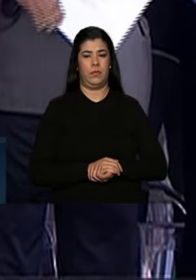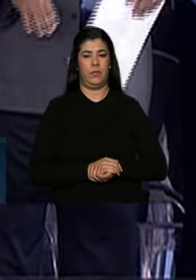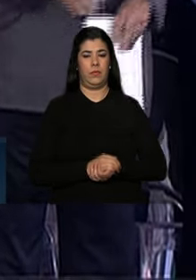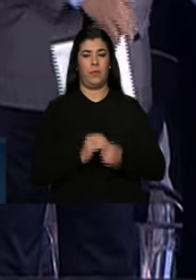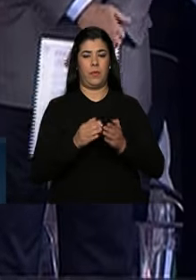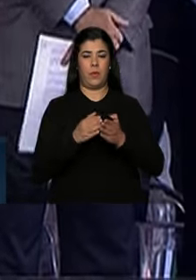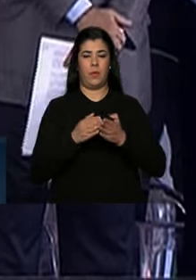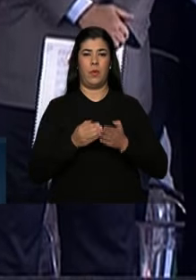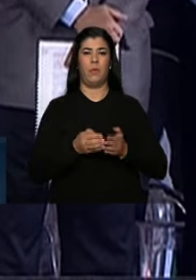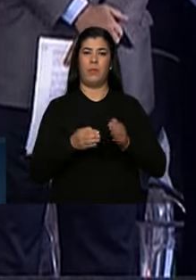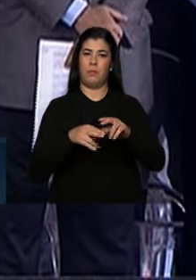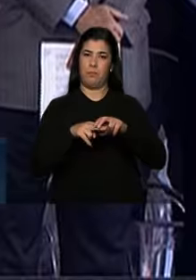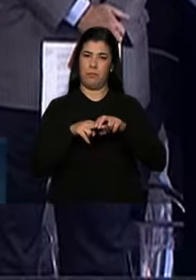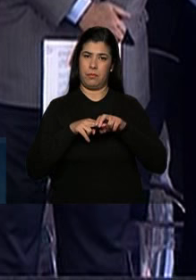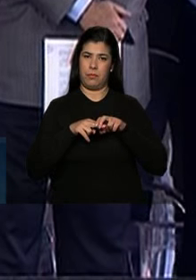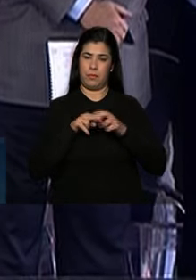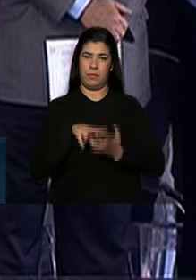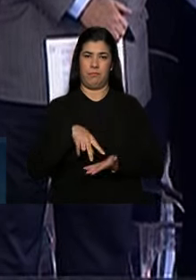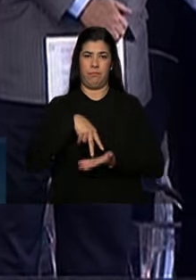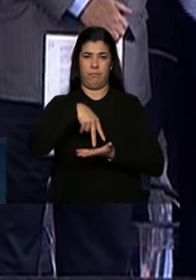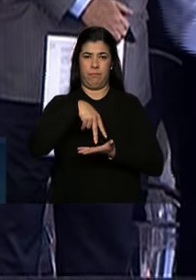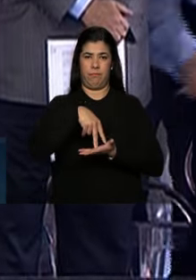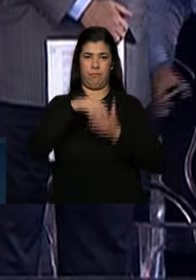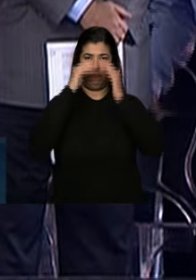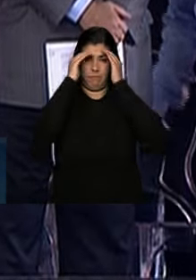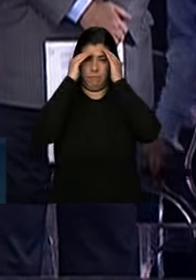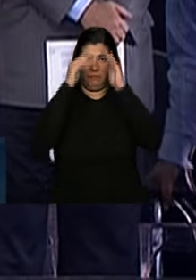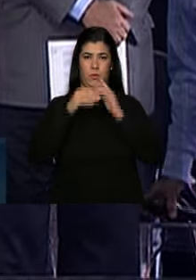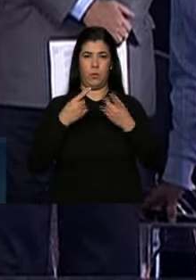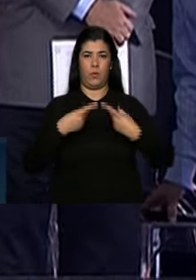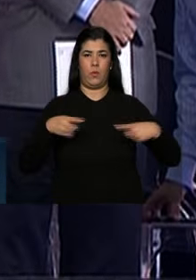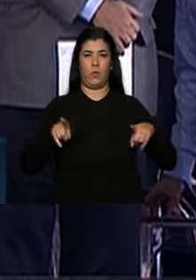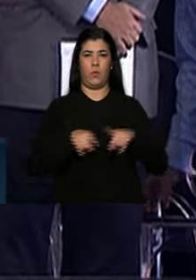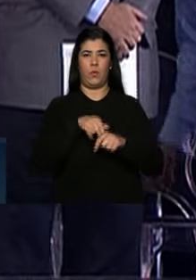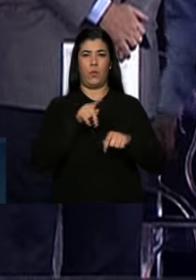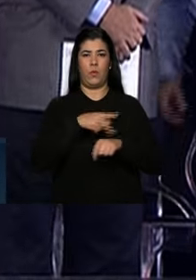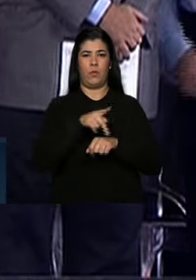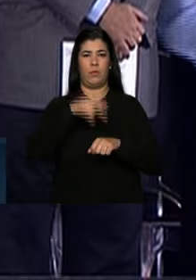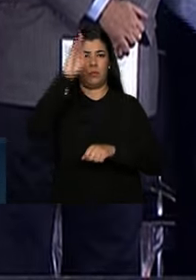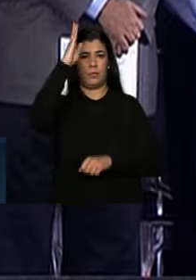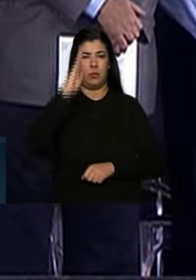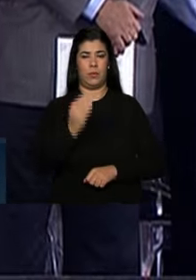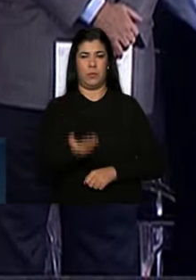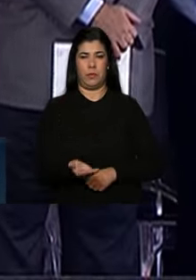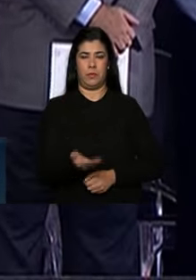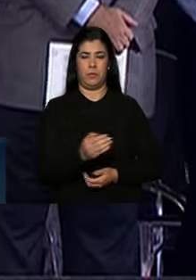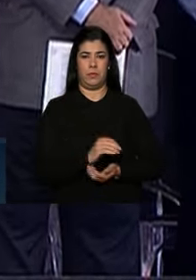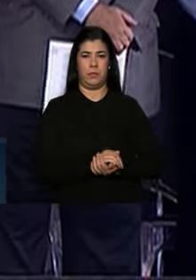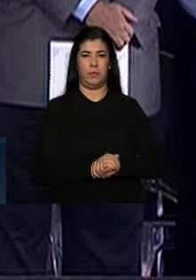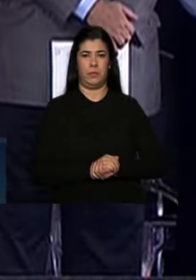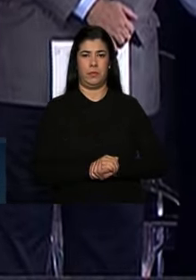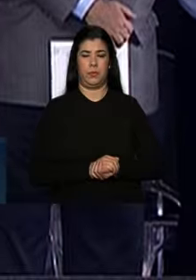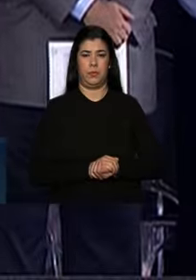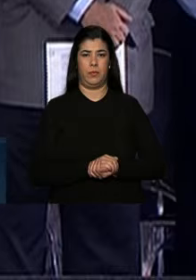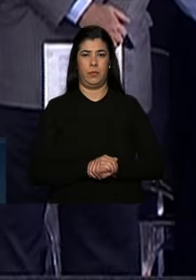Pedimos a todos que permaneçam em posição de respeito para ouvirmos o hino nacional brasileiro.